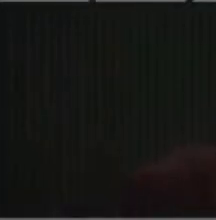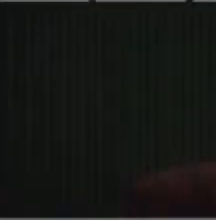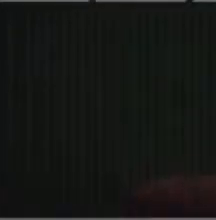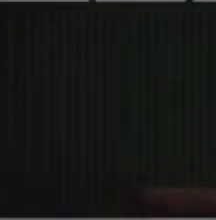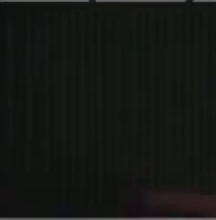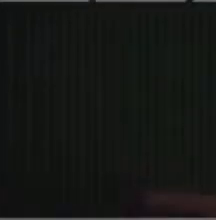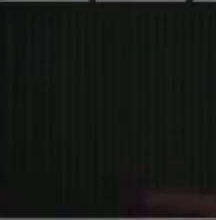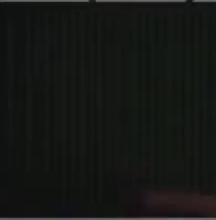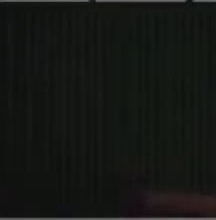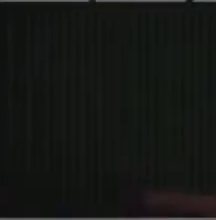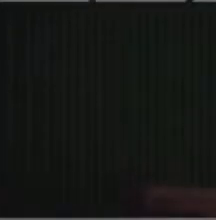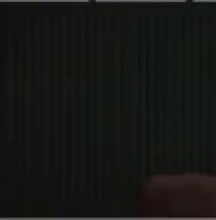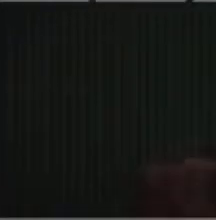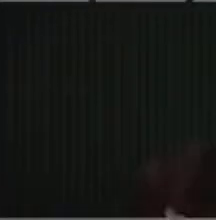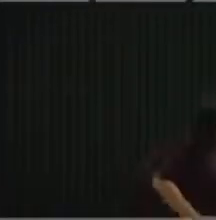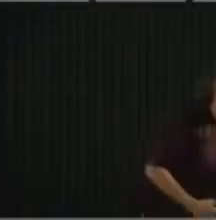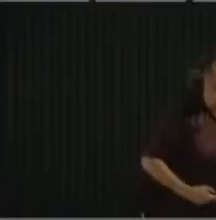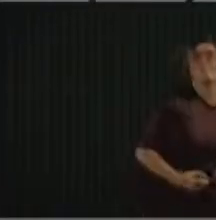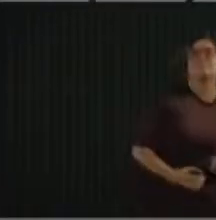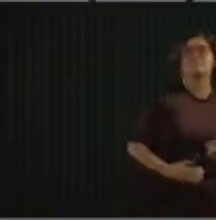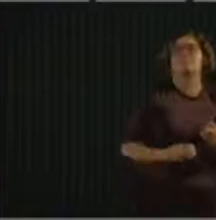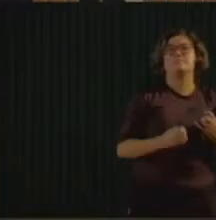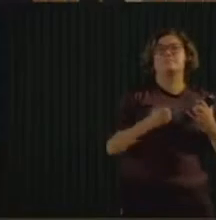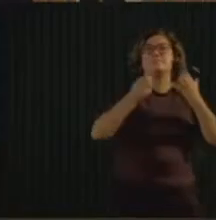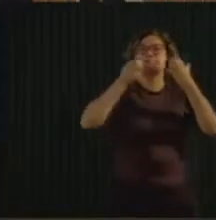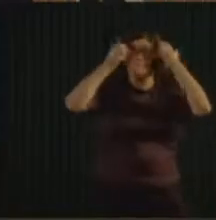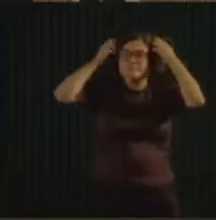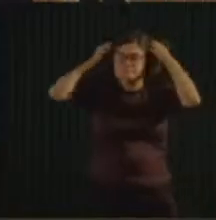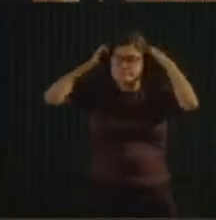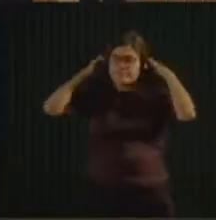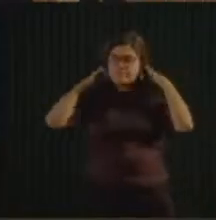apresentar e falar um pouquinho do que você faz.